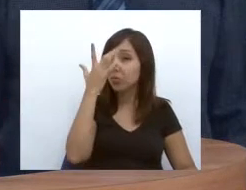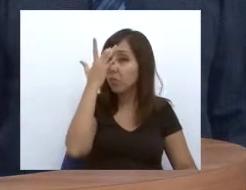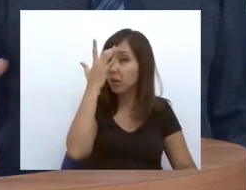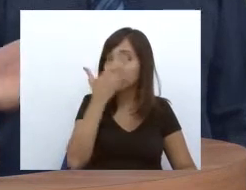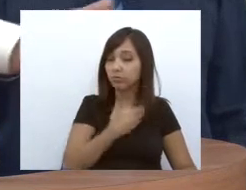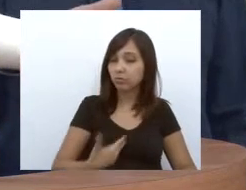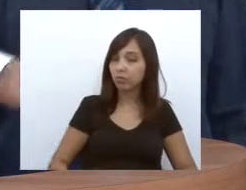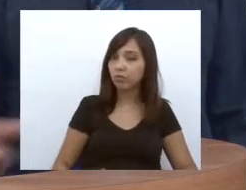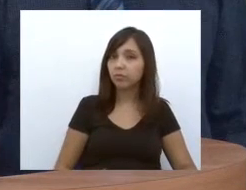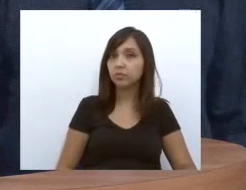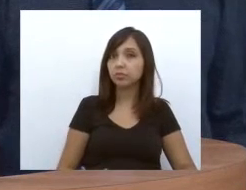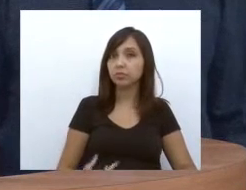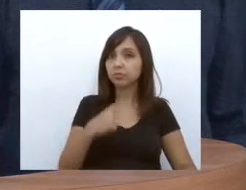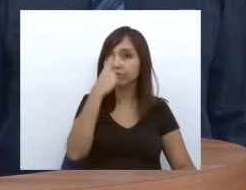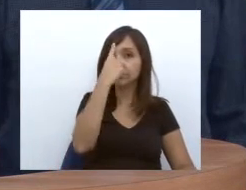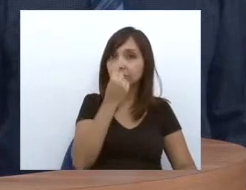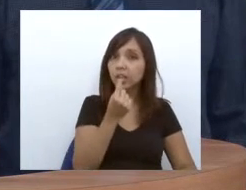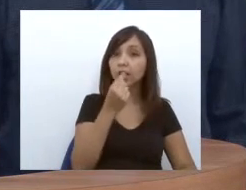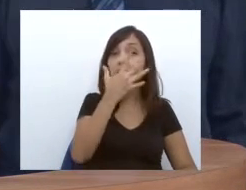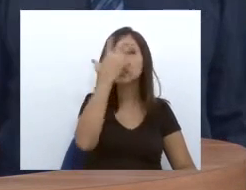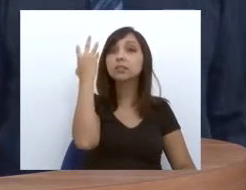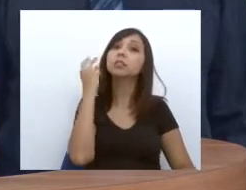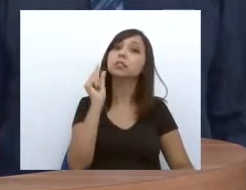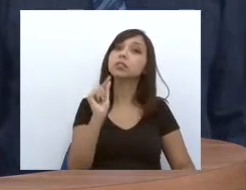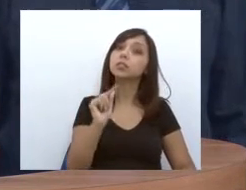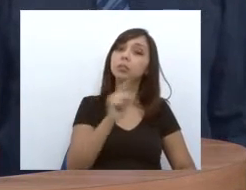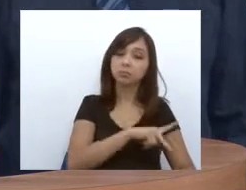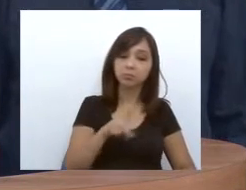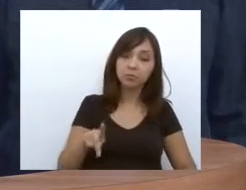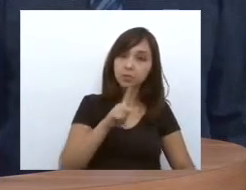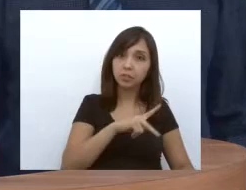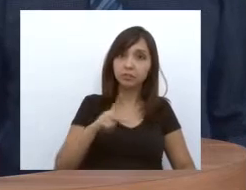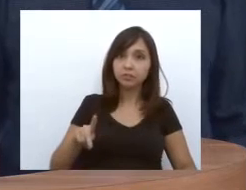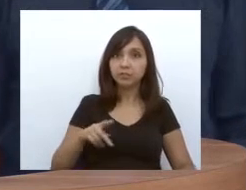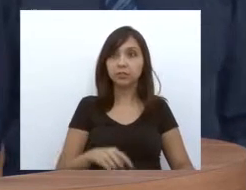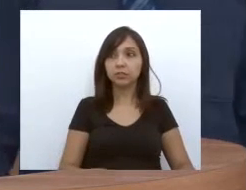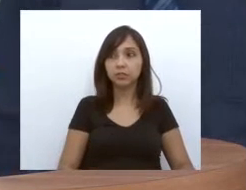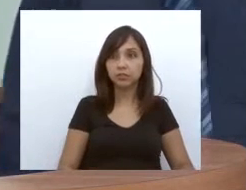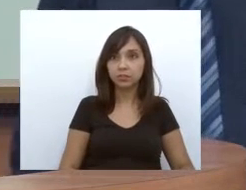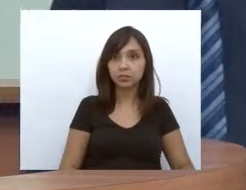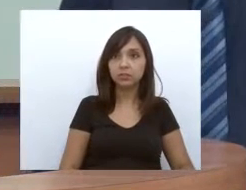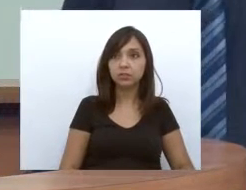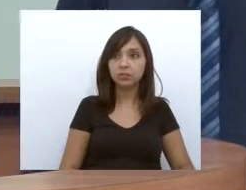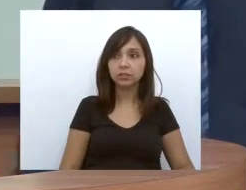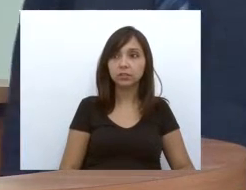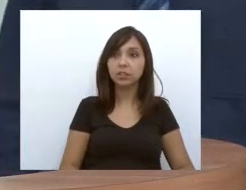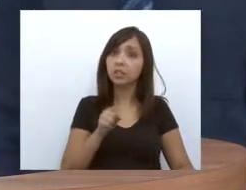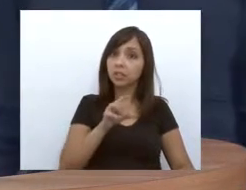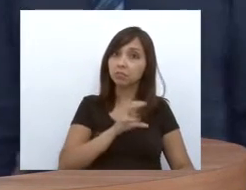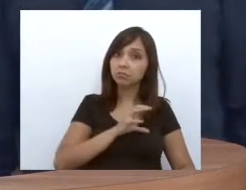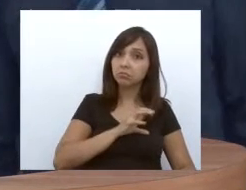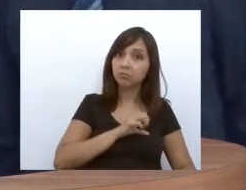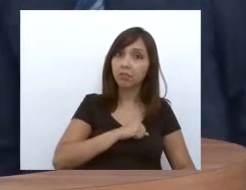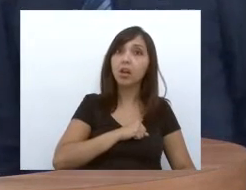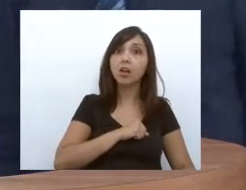governador Geraldo Alckmin esquece que esses professores, na maioria das vezes, vereador Heleno, faz isso daí por amor à